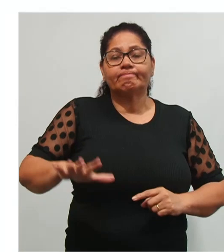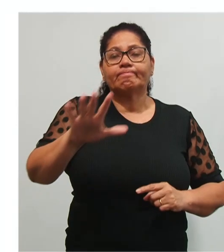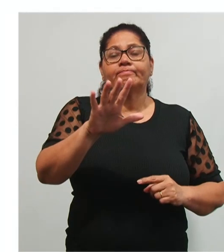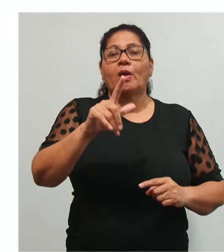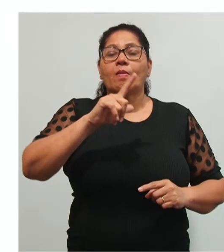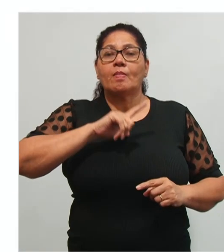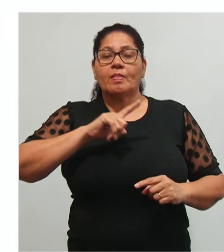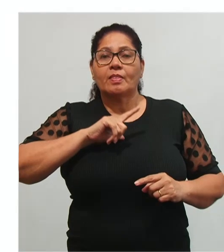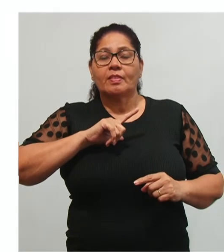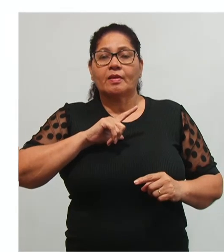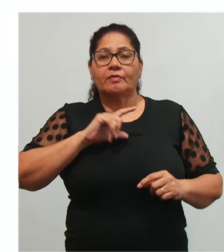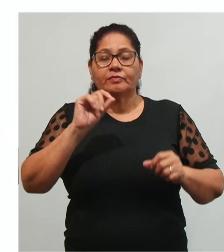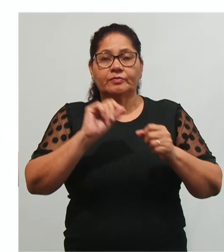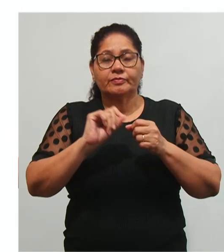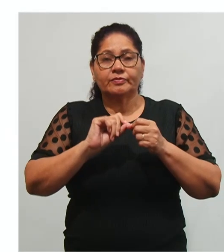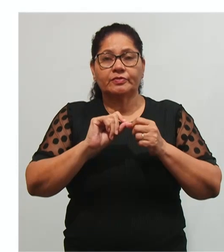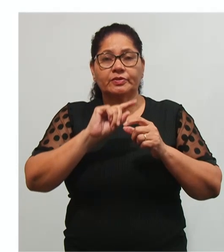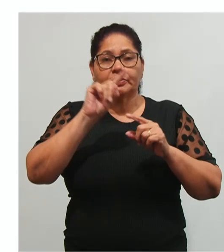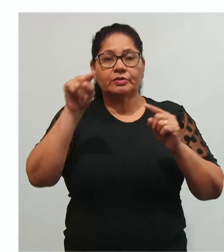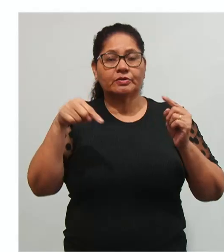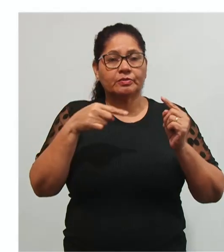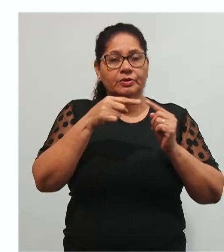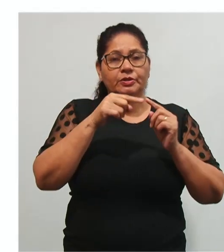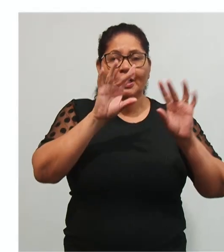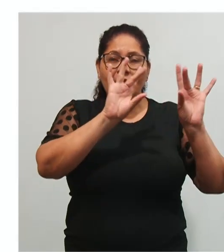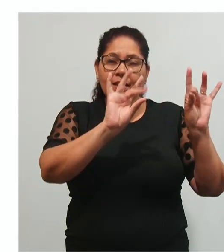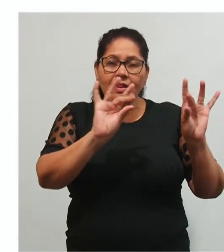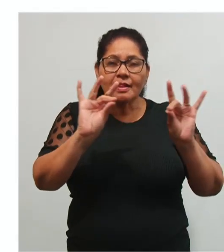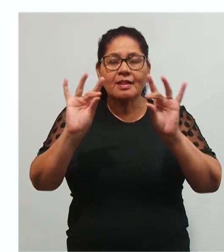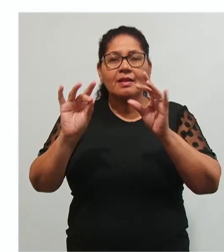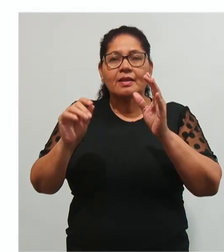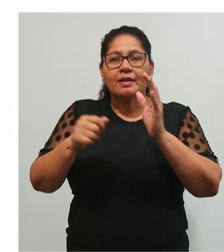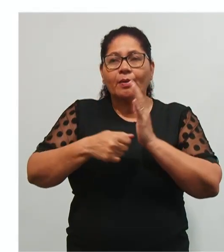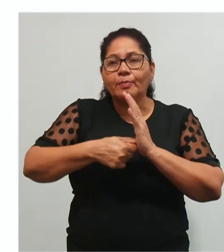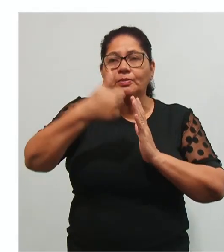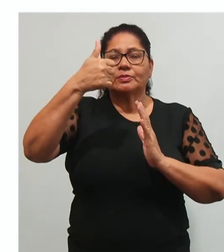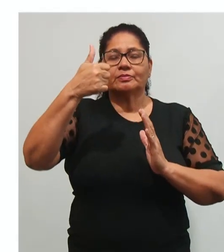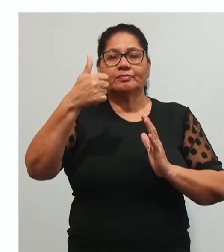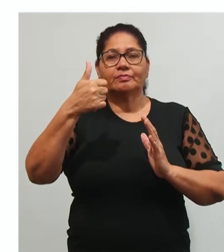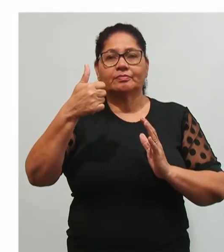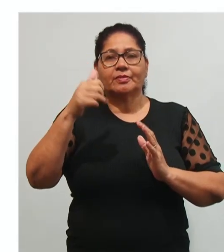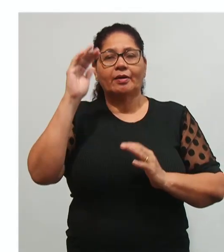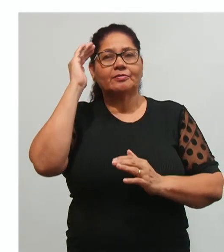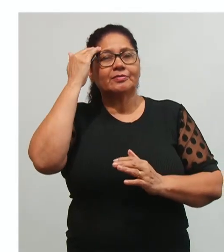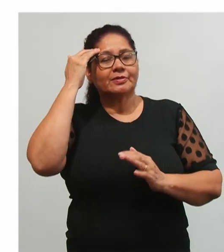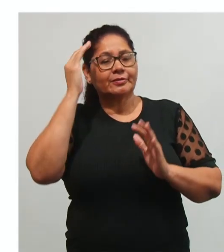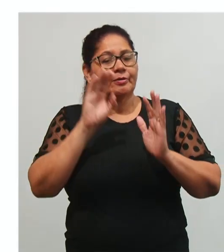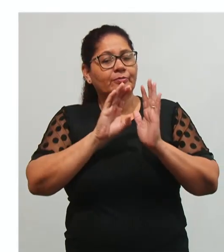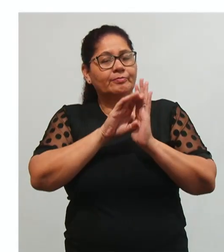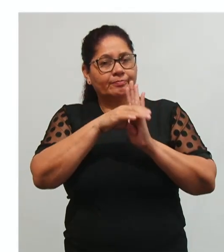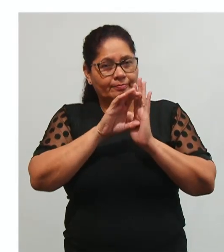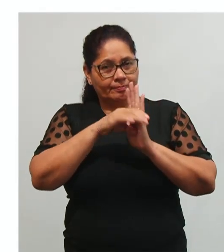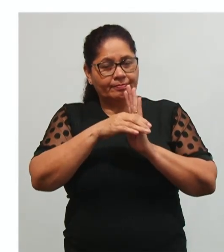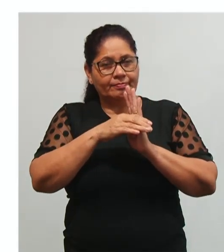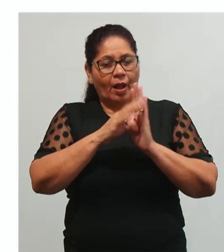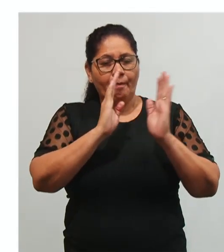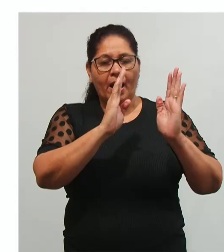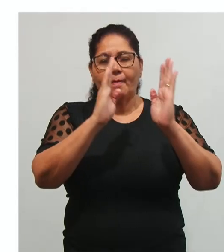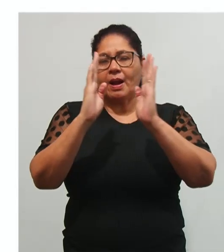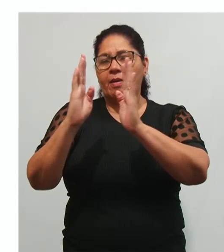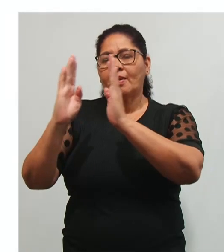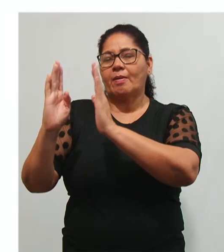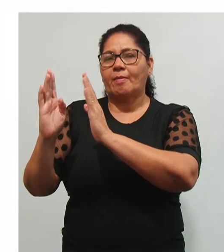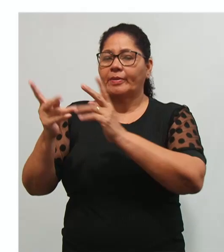eles estão desdobrados em objetivos específicos, sendo o primeiro, entender os conceitos e etapas da